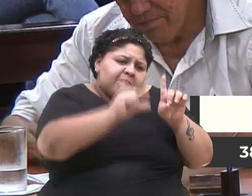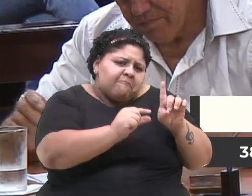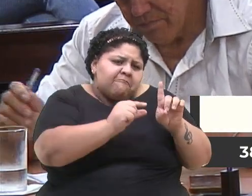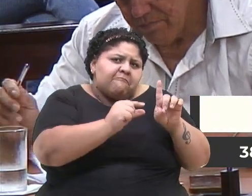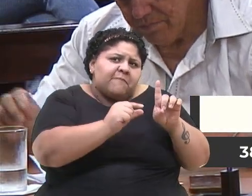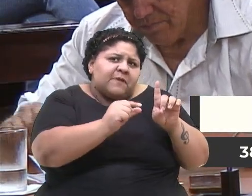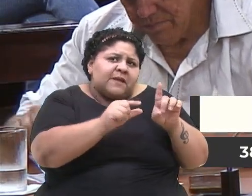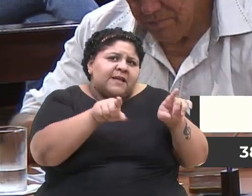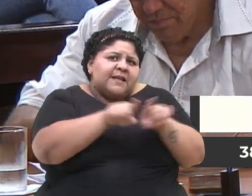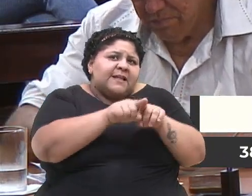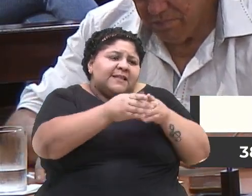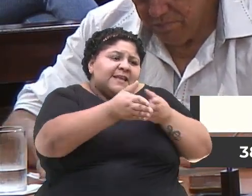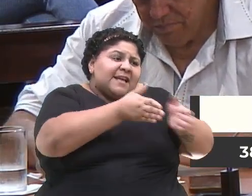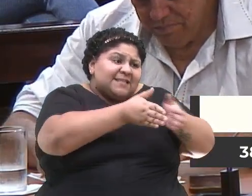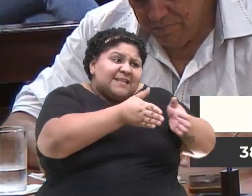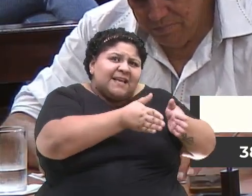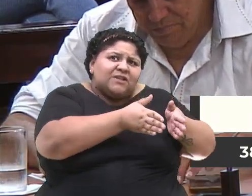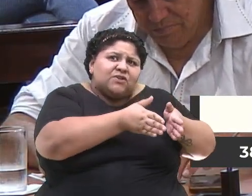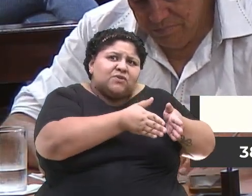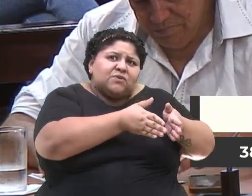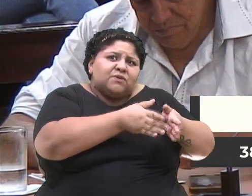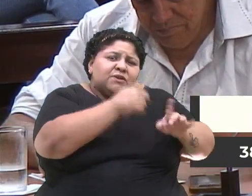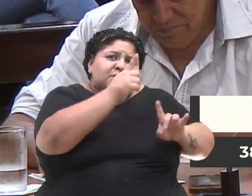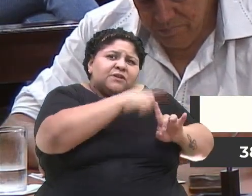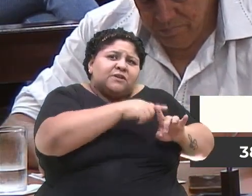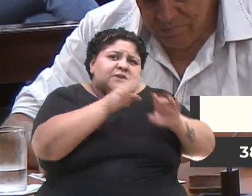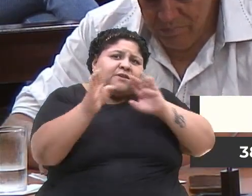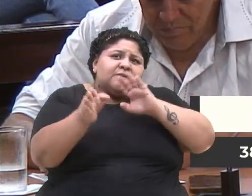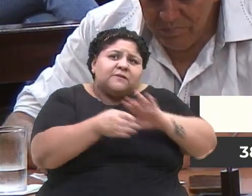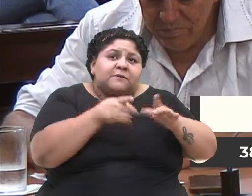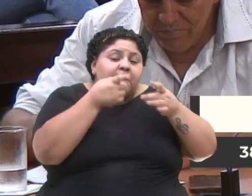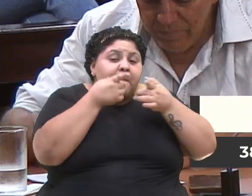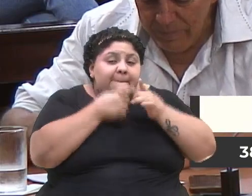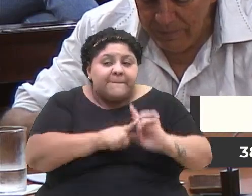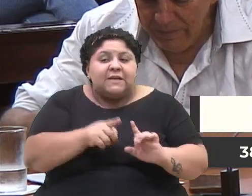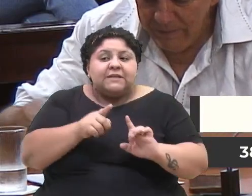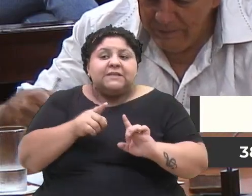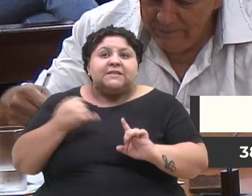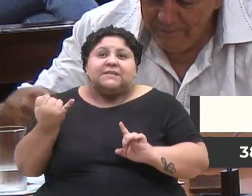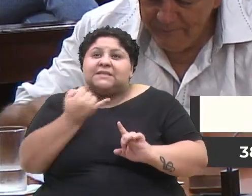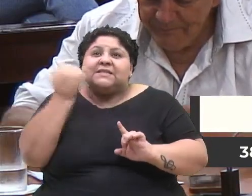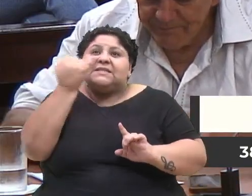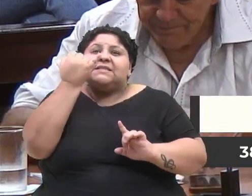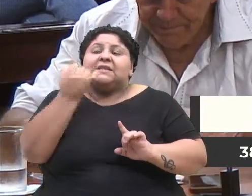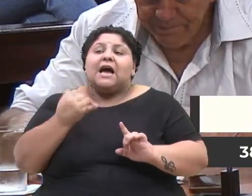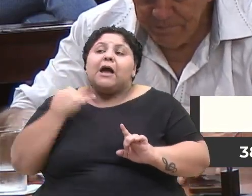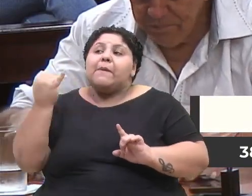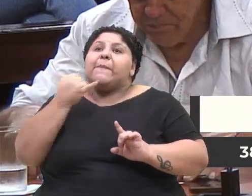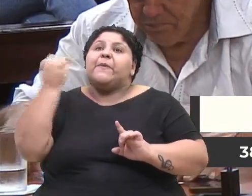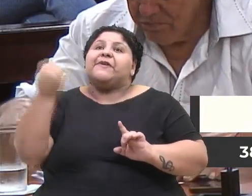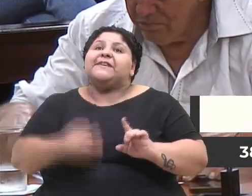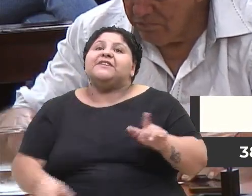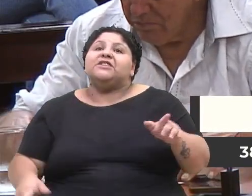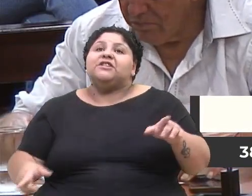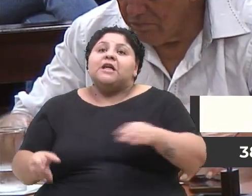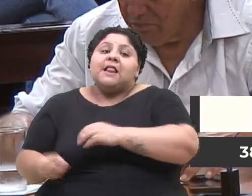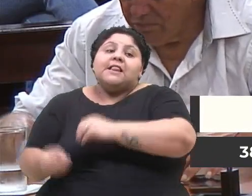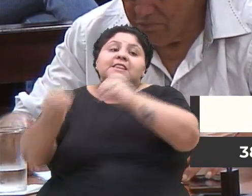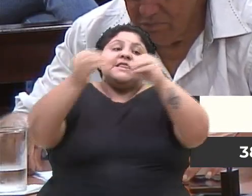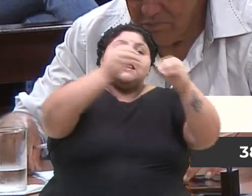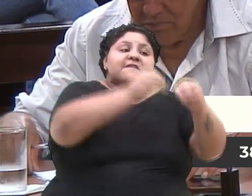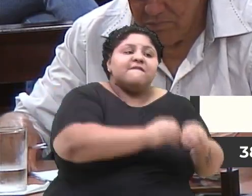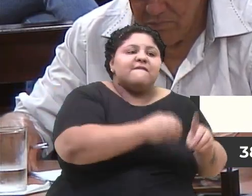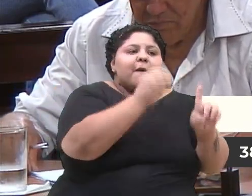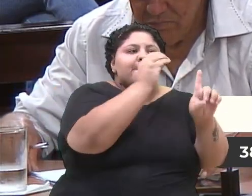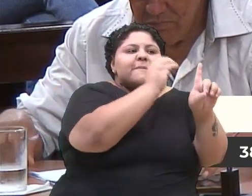tipo de produto, mas urge a importância que a gente leve para as periferias também energia limpa, que seja